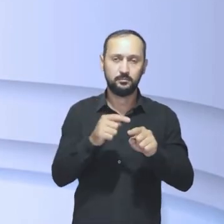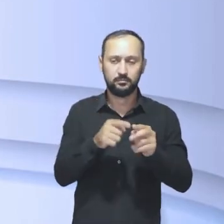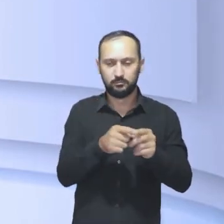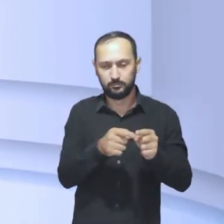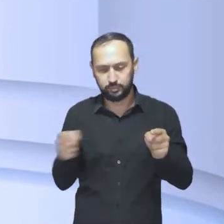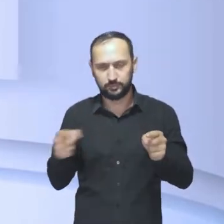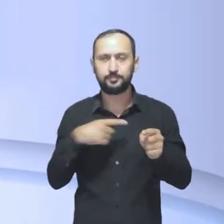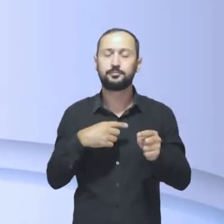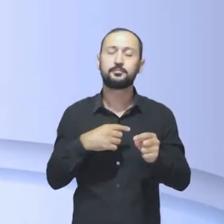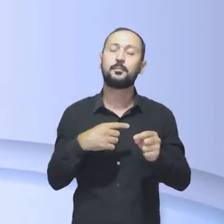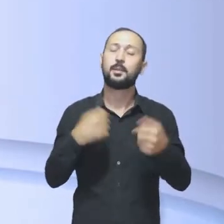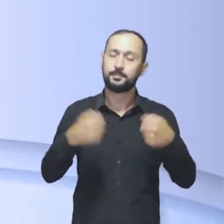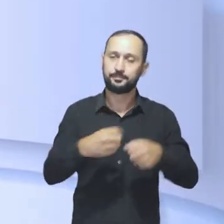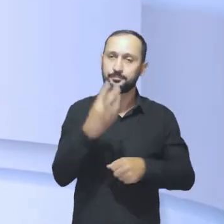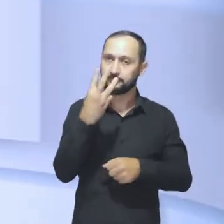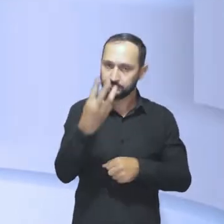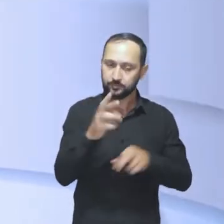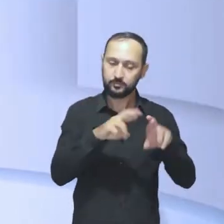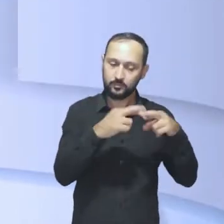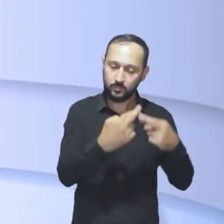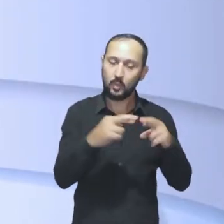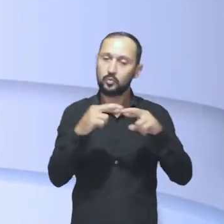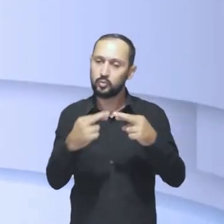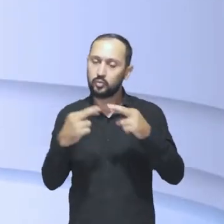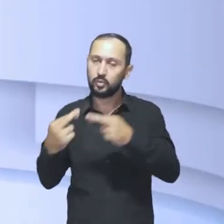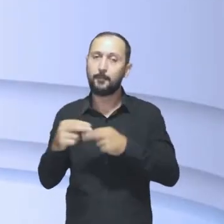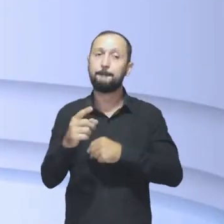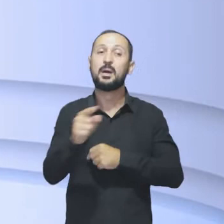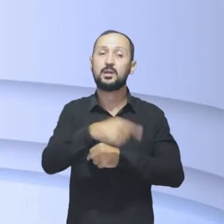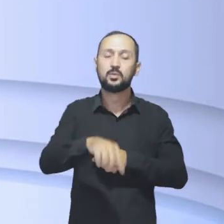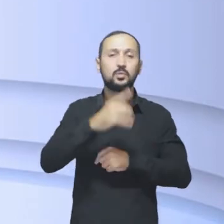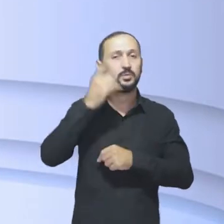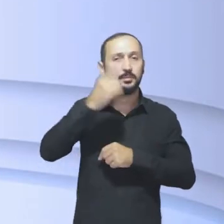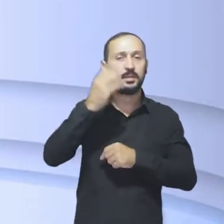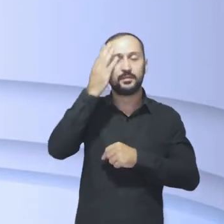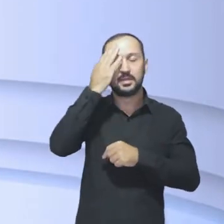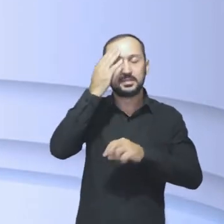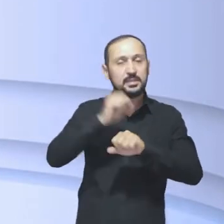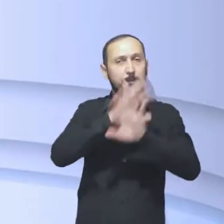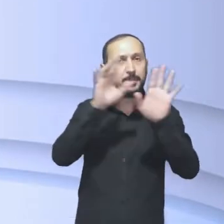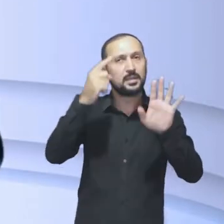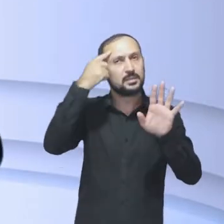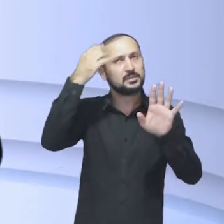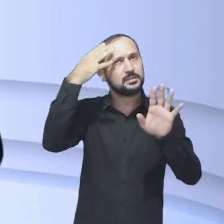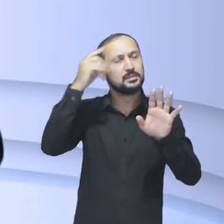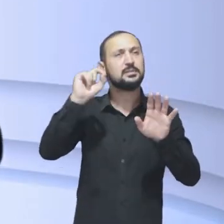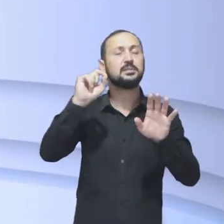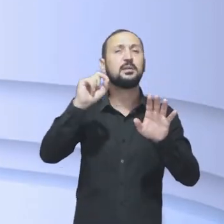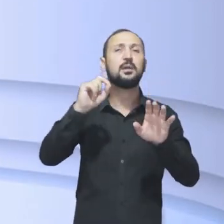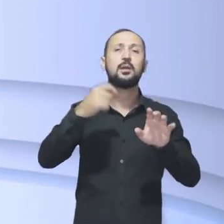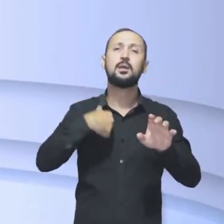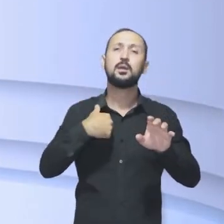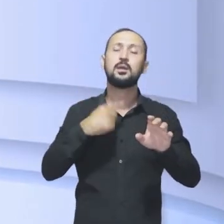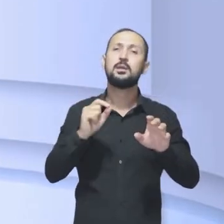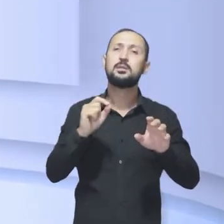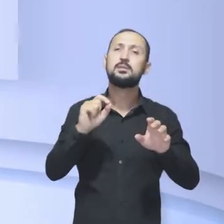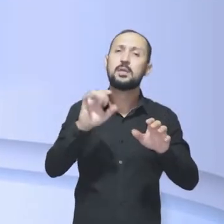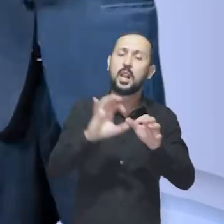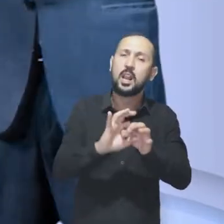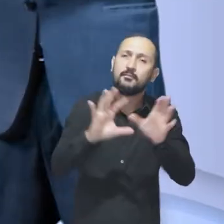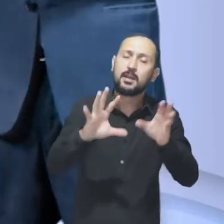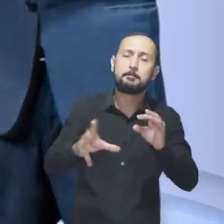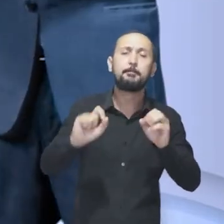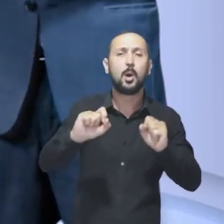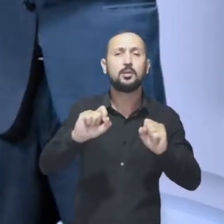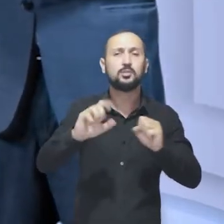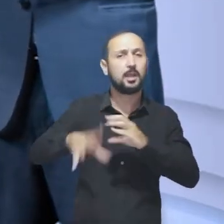e ofereçam emendas que podem ter o propósito de adicionar texto, suprimir texto ou alterar texto.